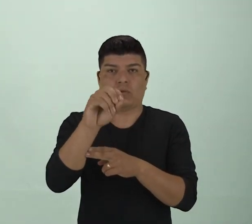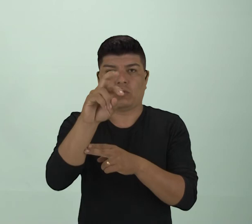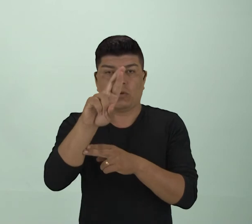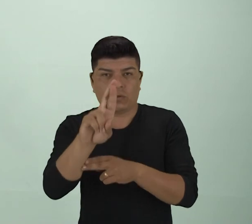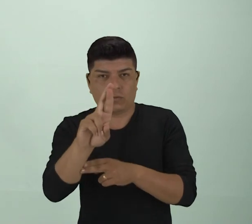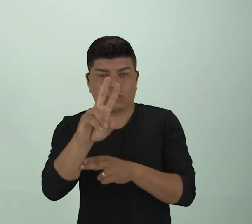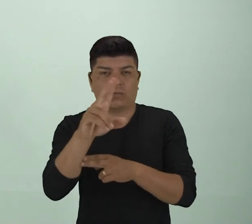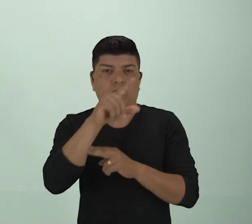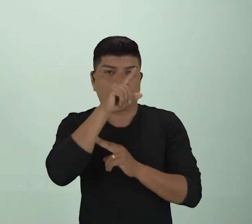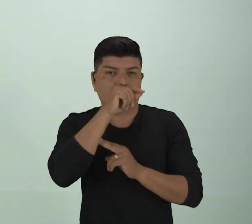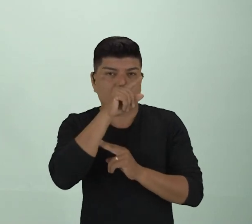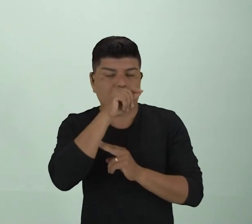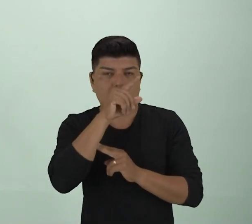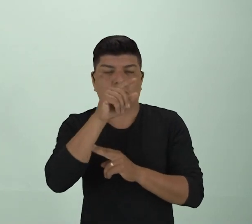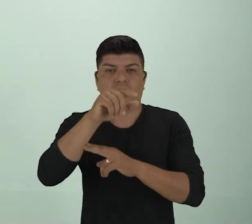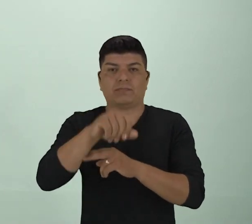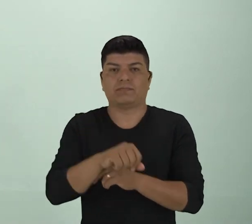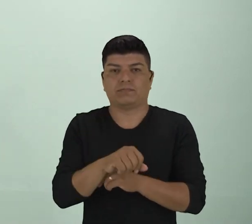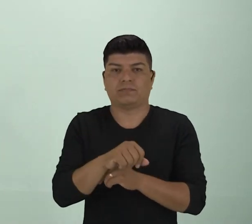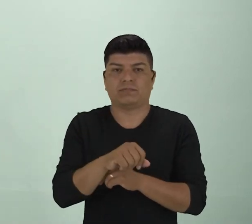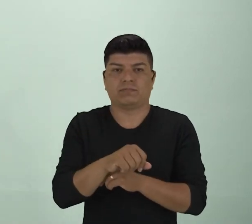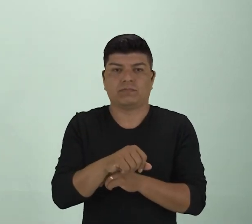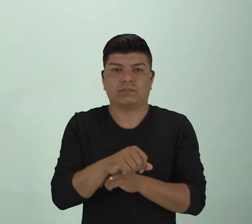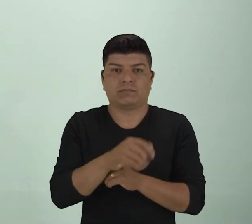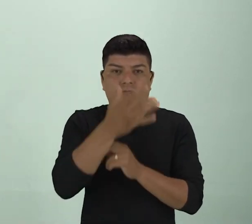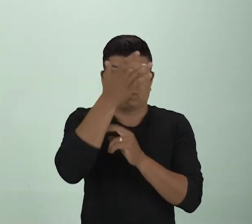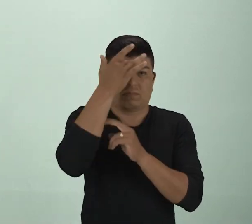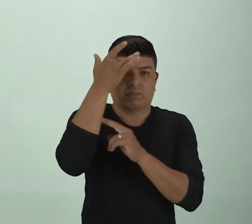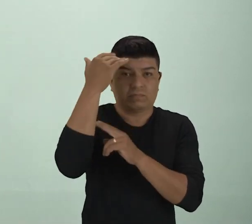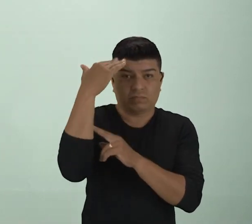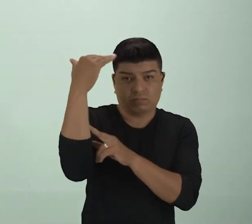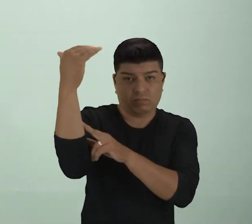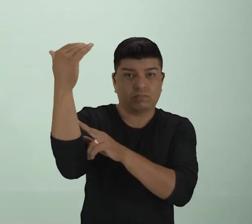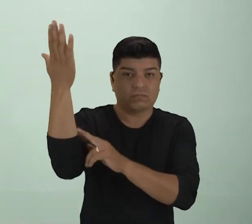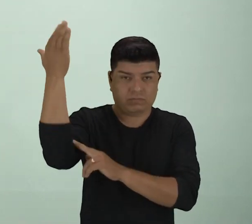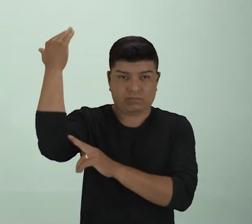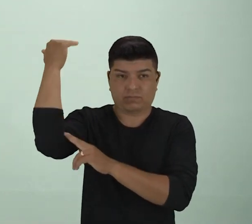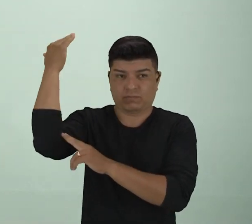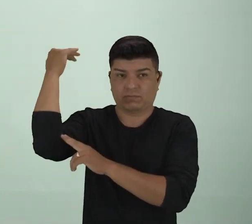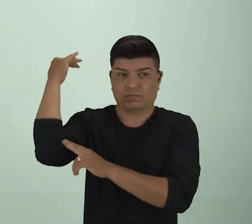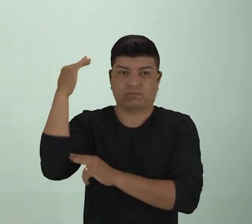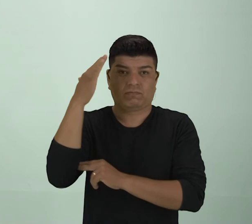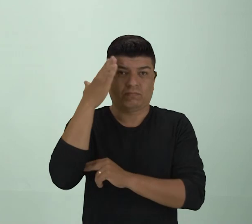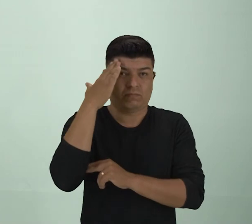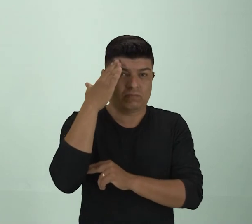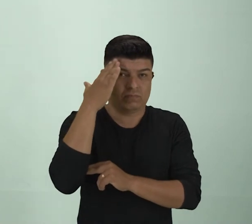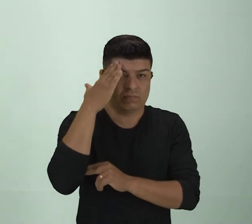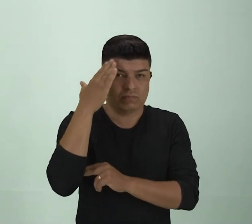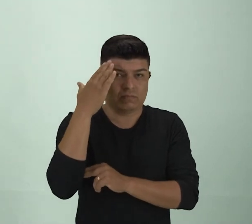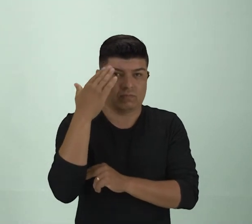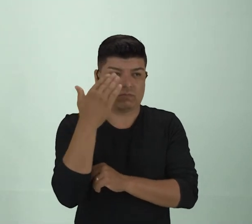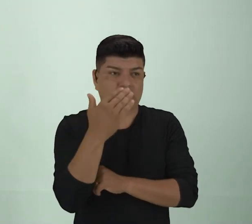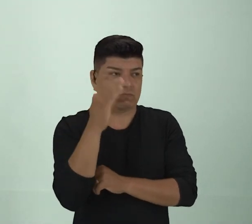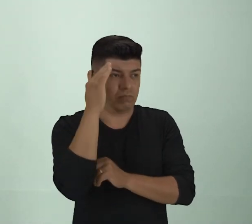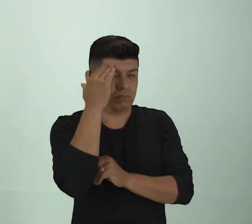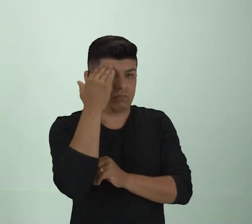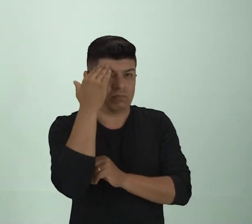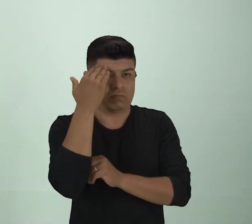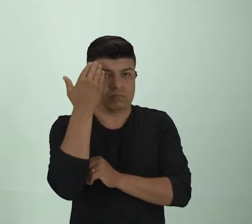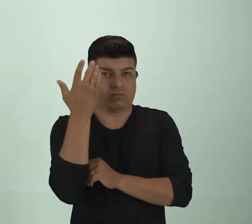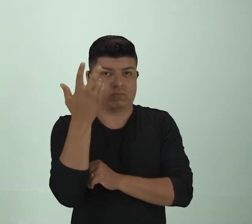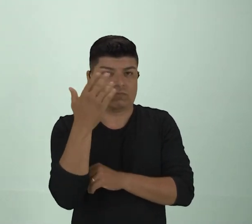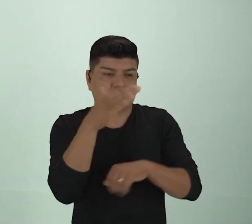Condor, que os intelectuais da época que se identificavam com toda